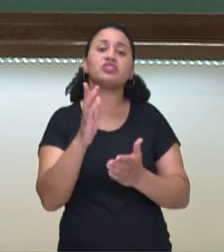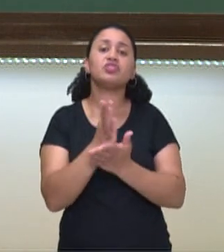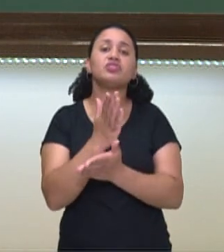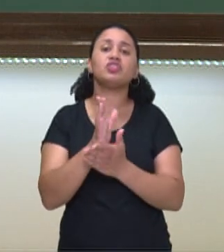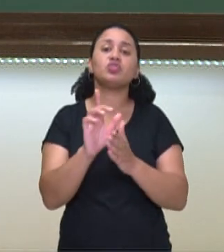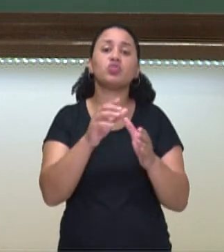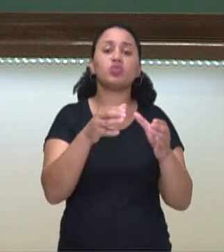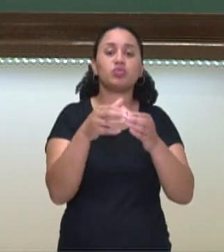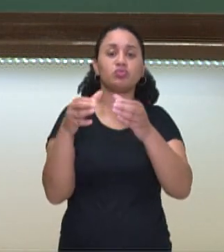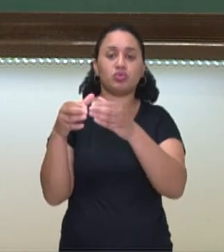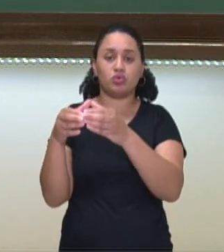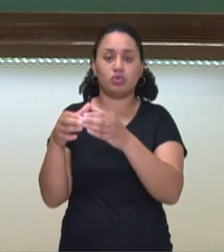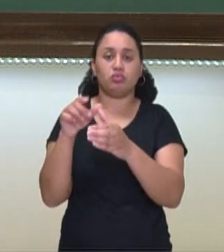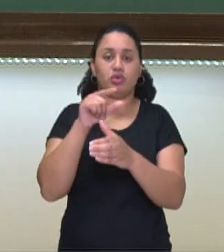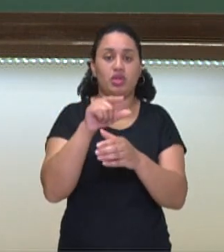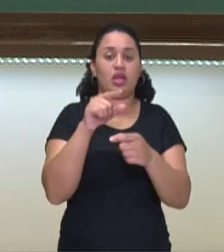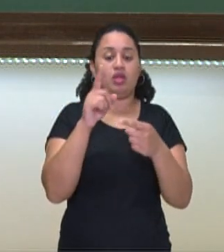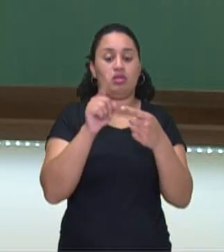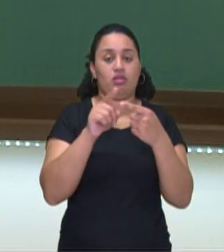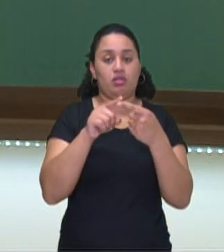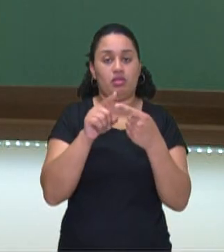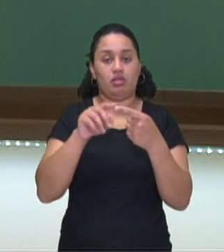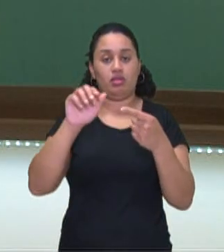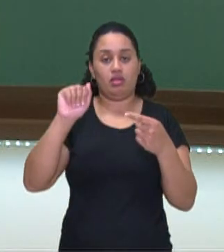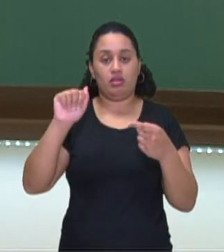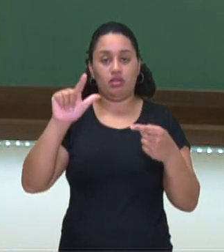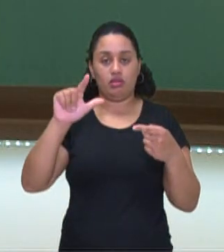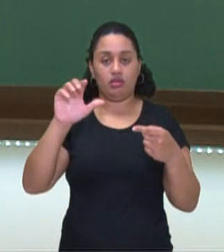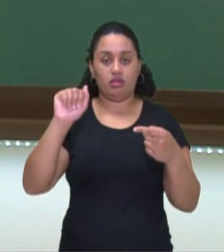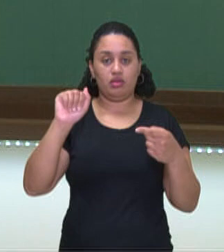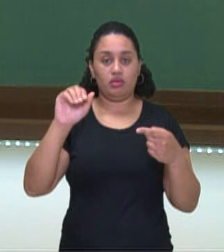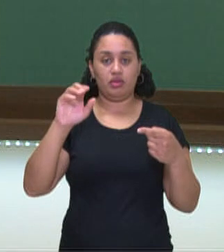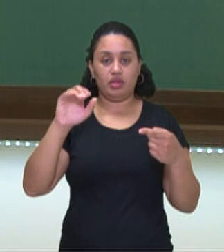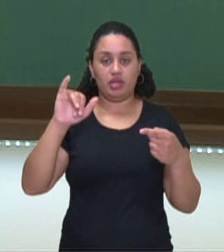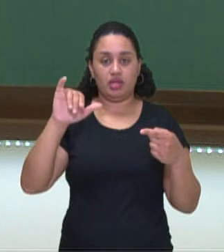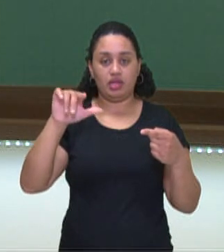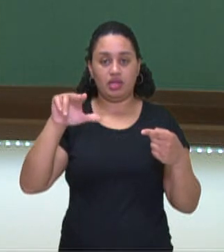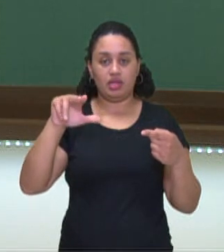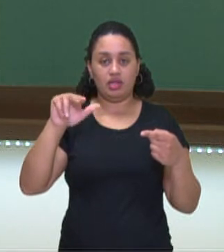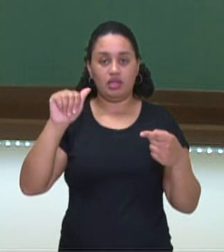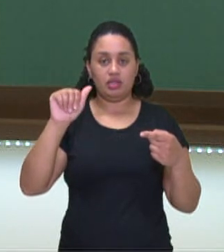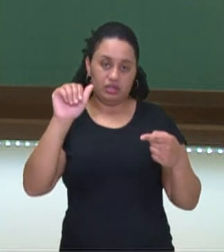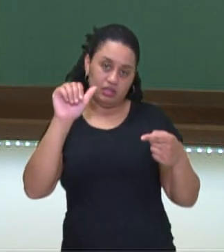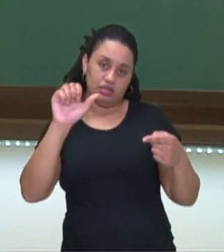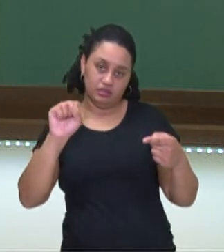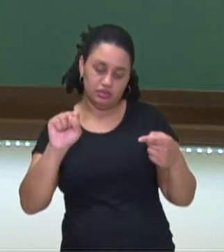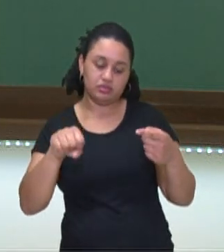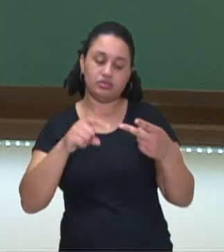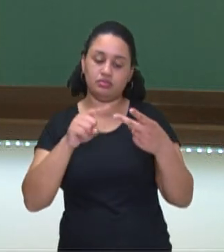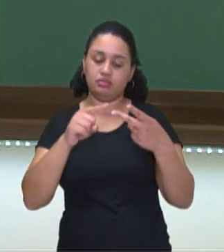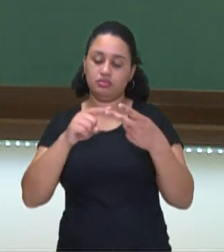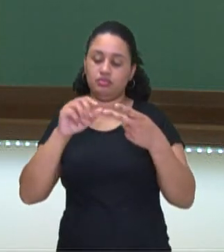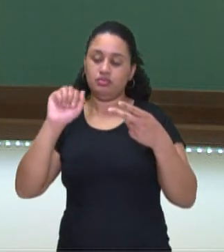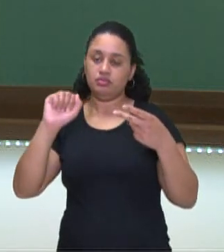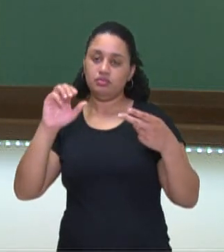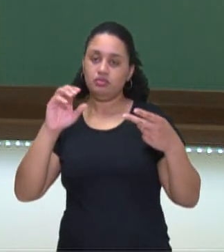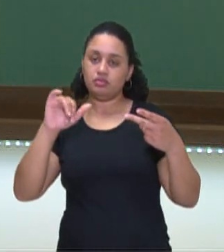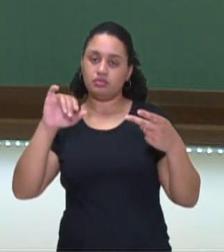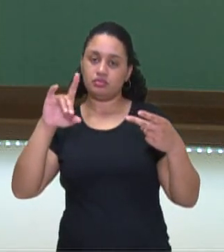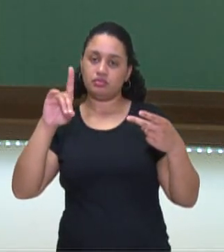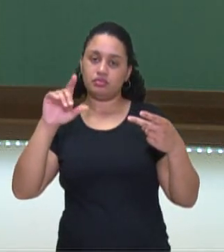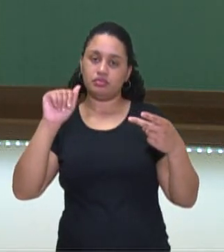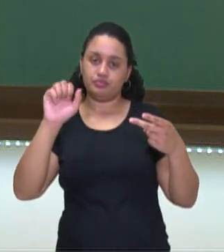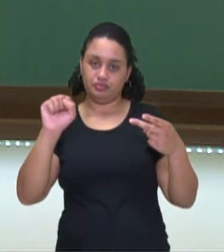dois grupos: as pilhas alcalinas e as pilhas ácidas. O que vai diferenciar uma pilha